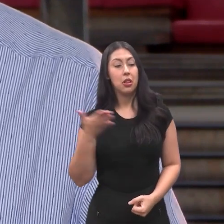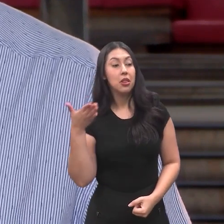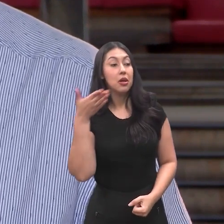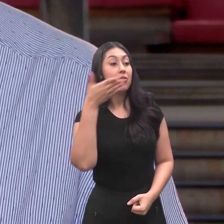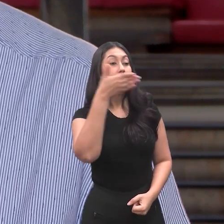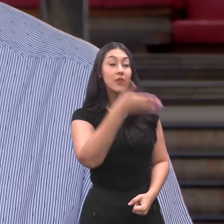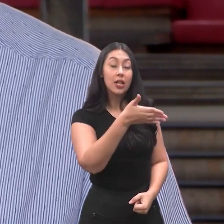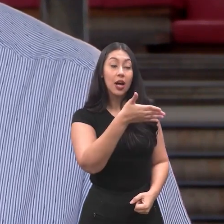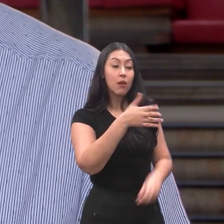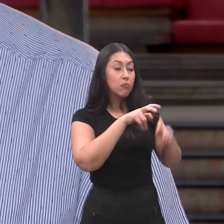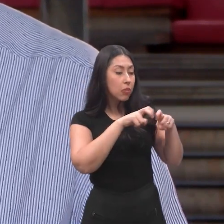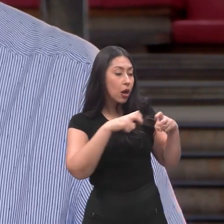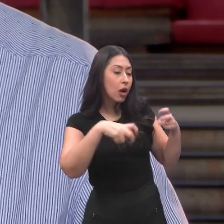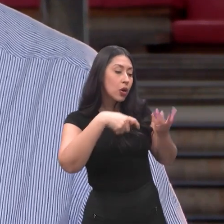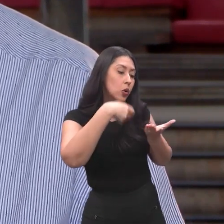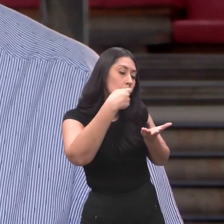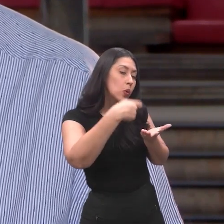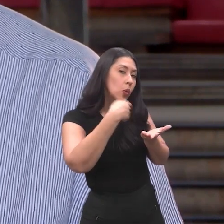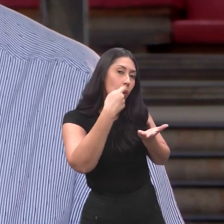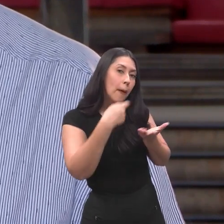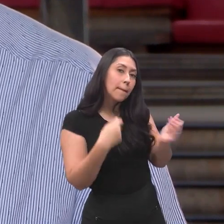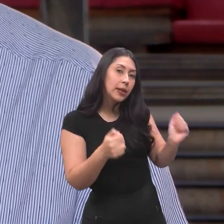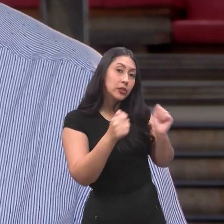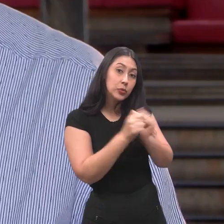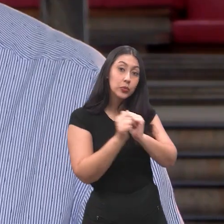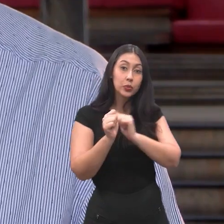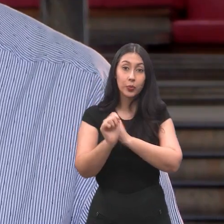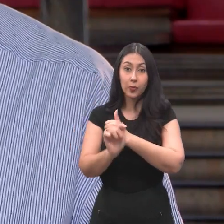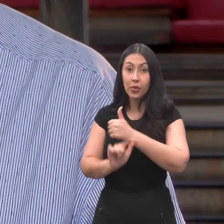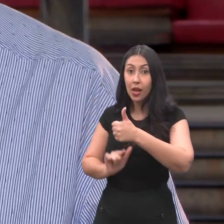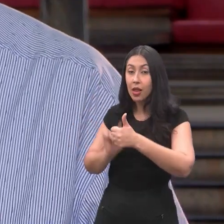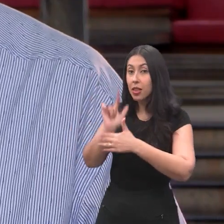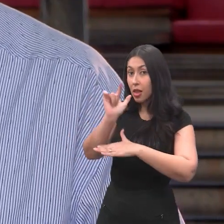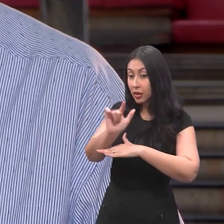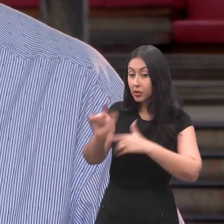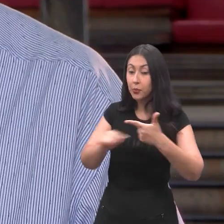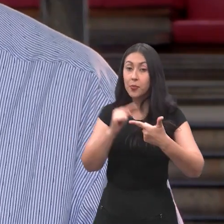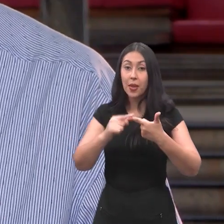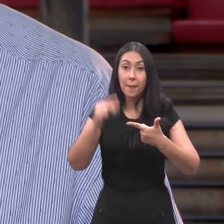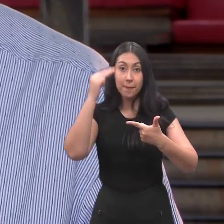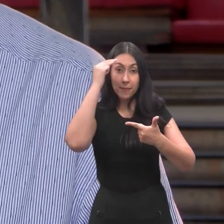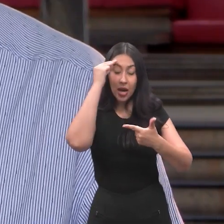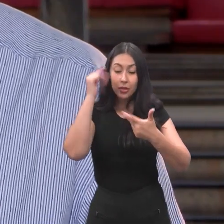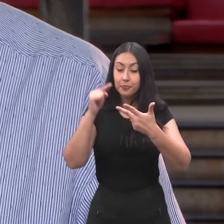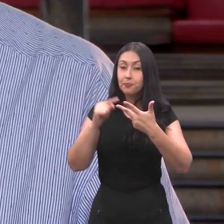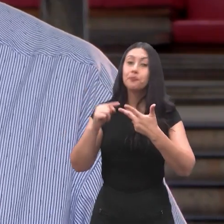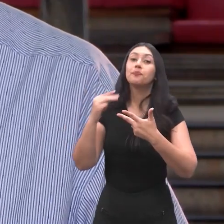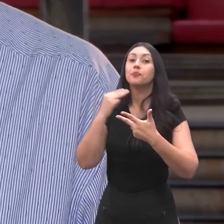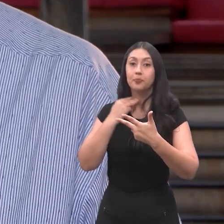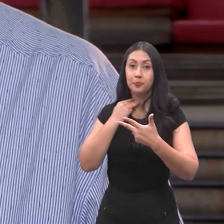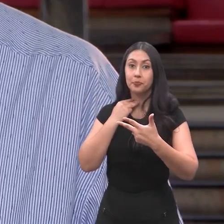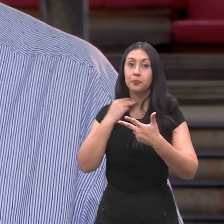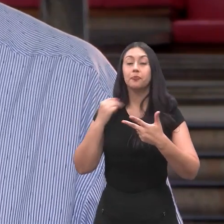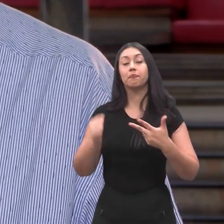ele vai uma última vez e janta com aquela família. Lázaro, Marta e Maria. E